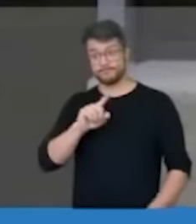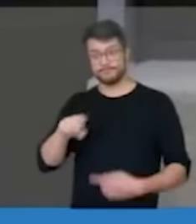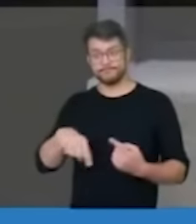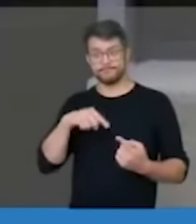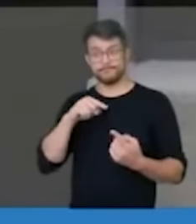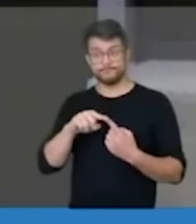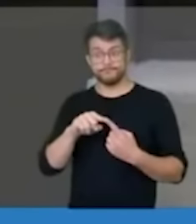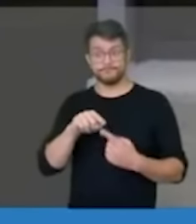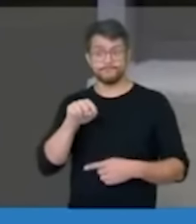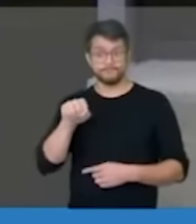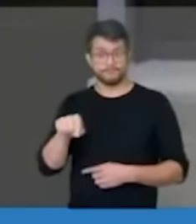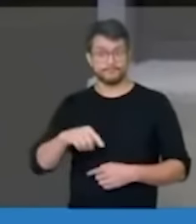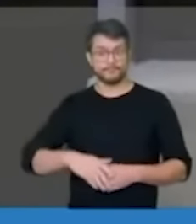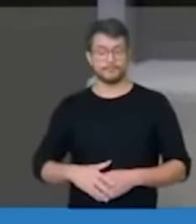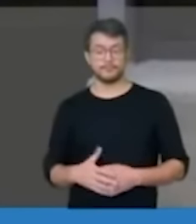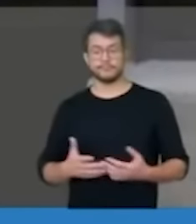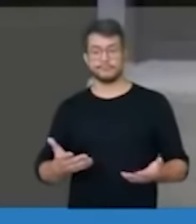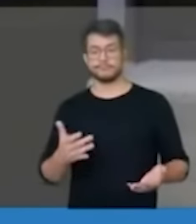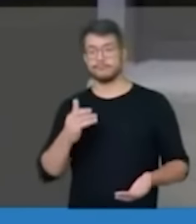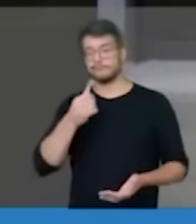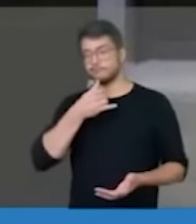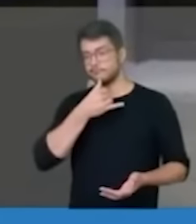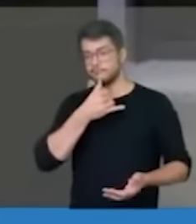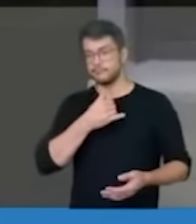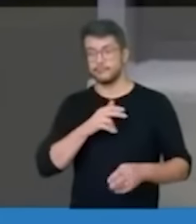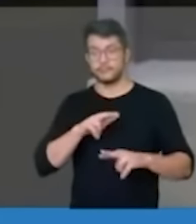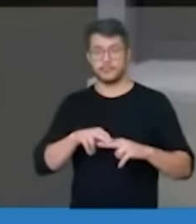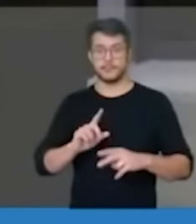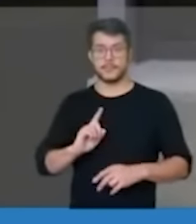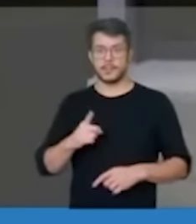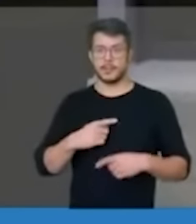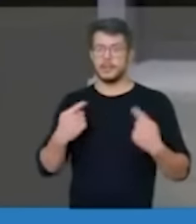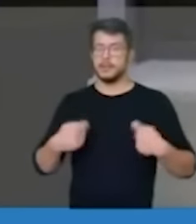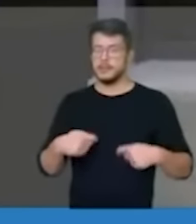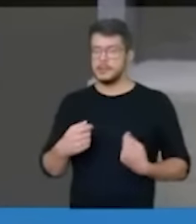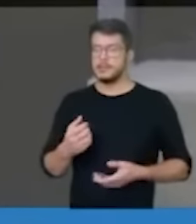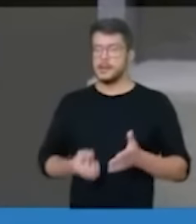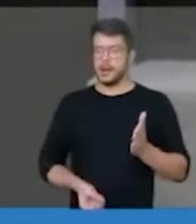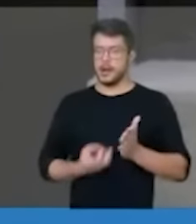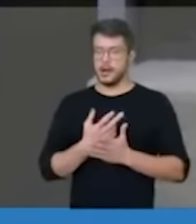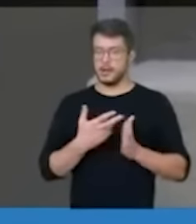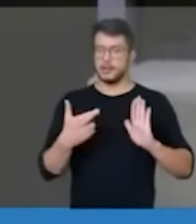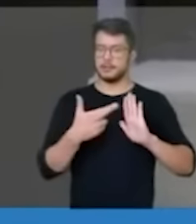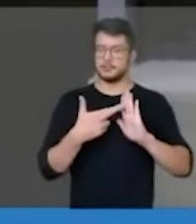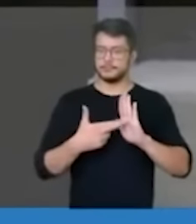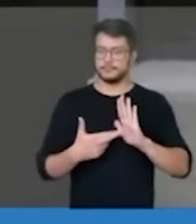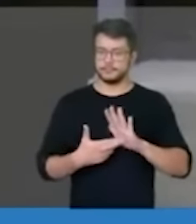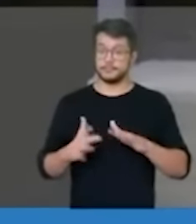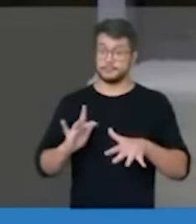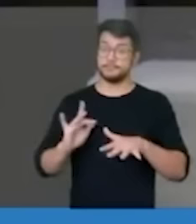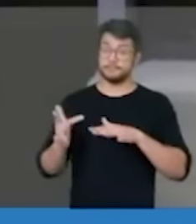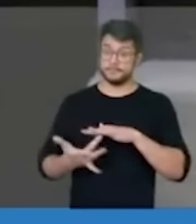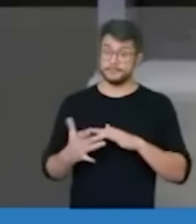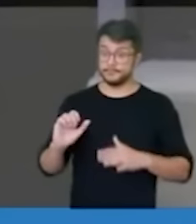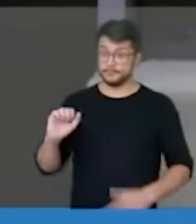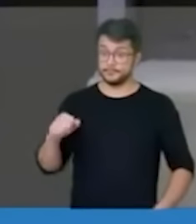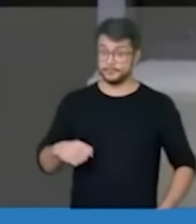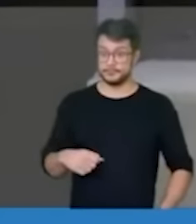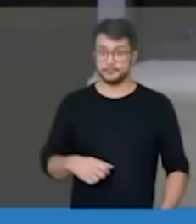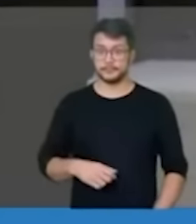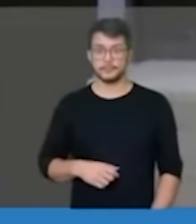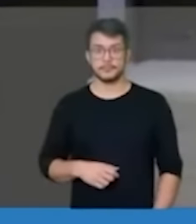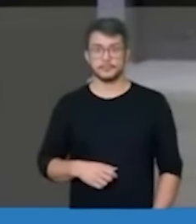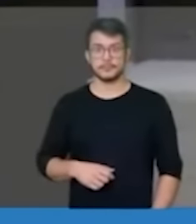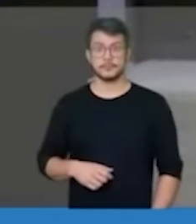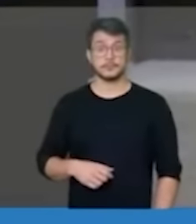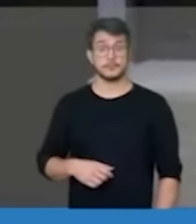das pessoas. É muito triste isso. Por isso nós temos que regulamentar as redes sociais. Não pode ser terra de ninguém. Agora a gente está